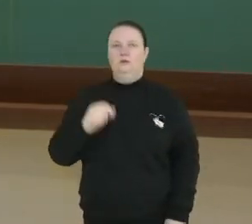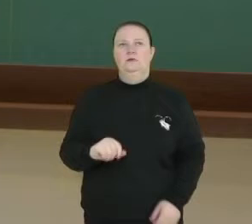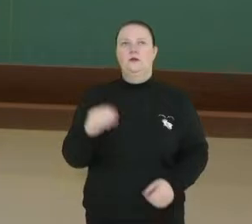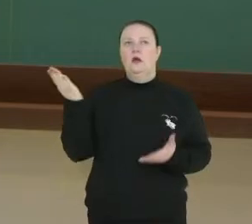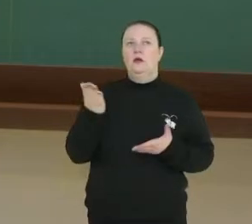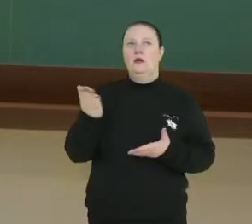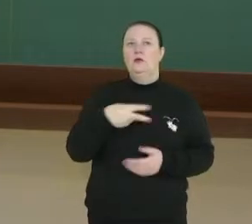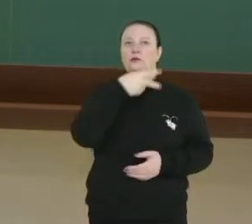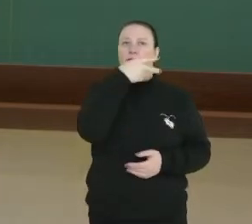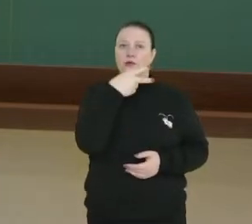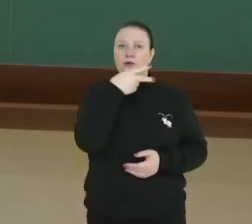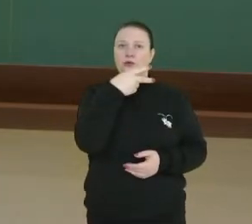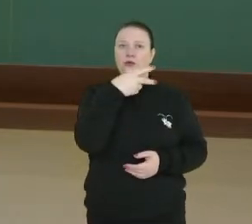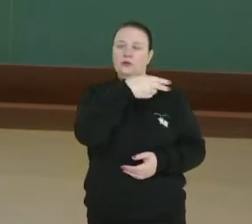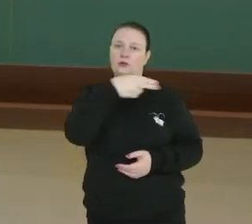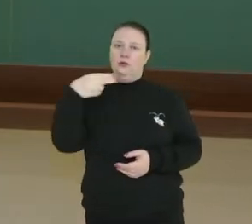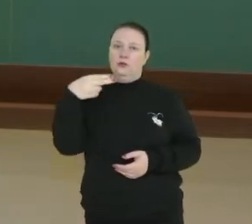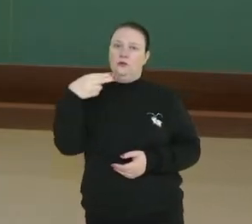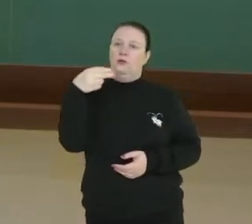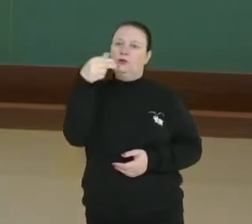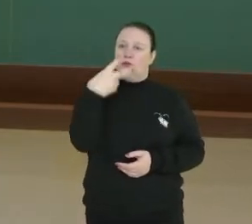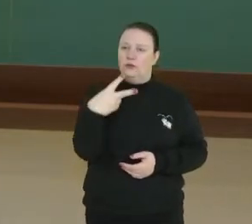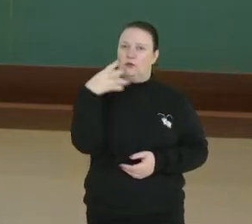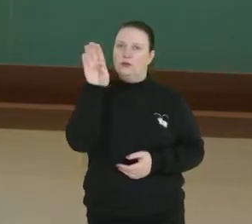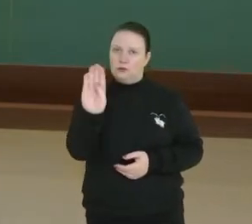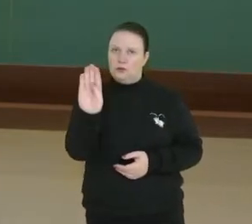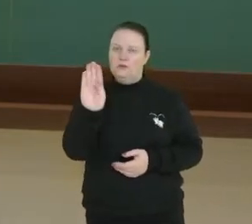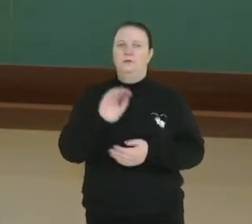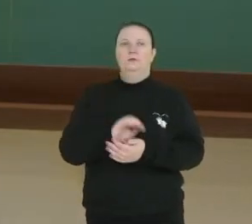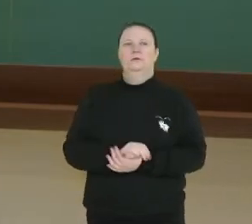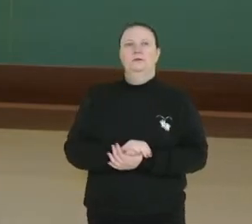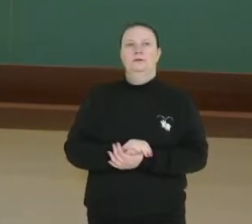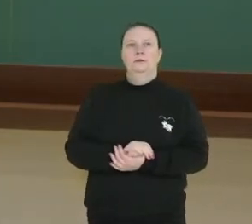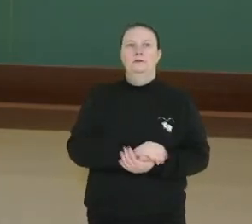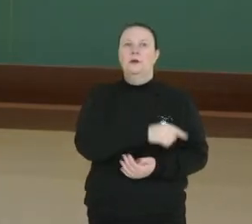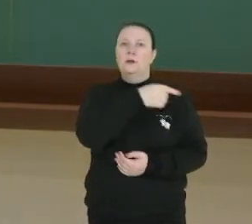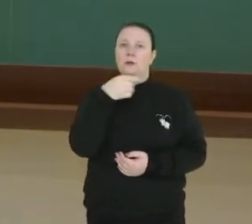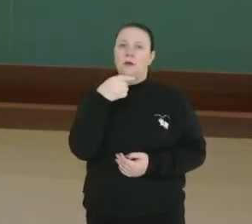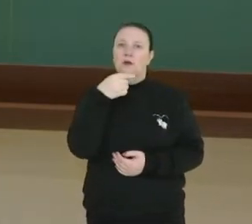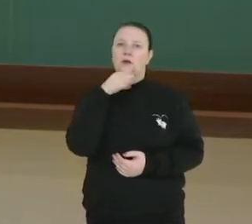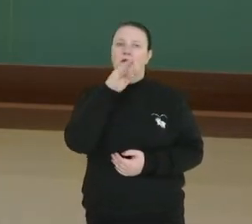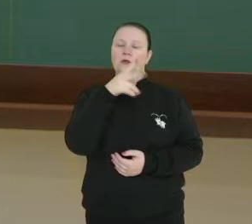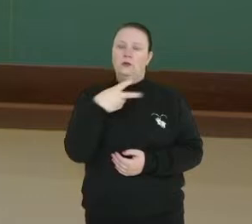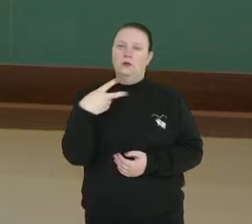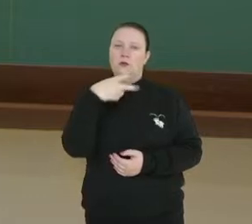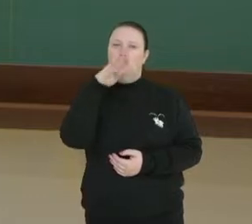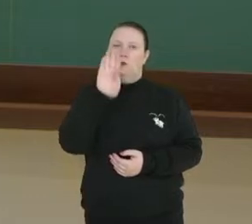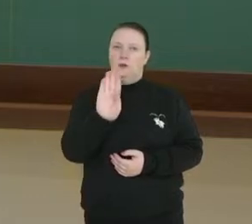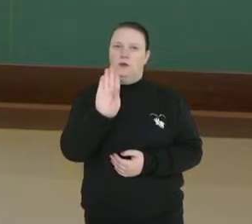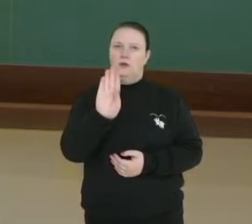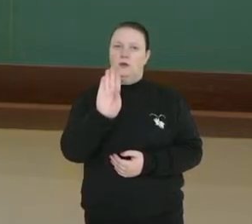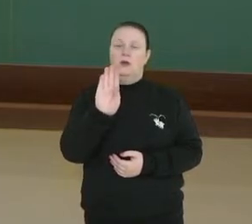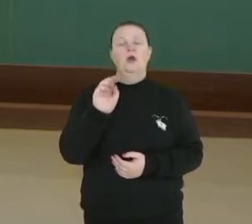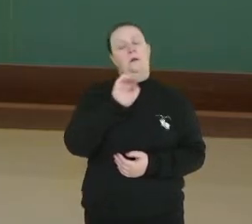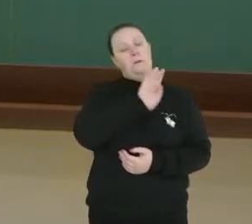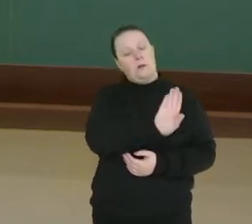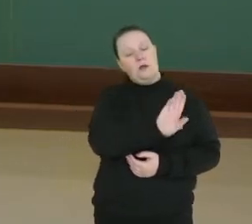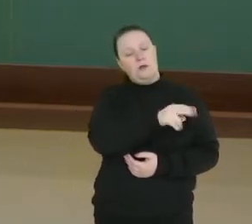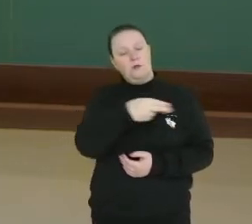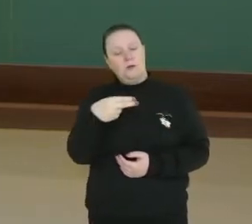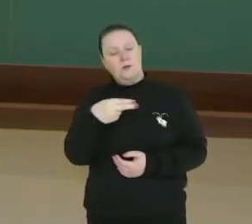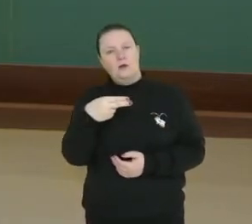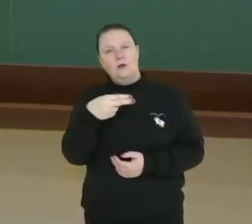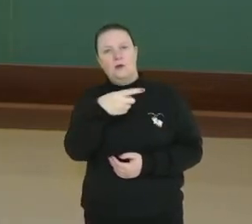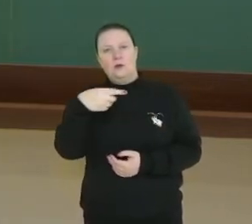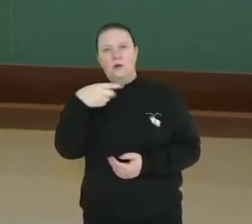é igual a menos 2b. Menos 2b é igual a 2, portanto, b vale menos 1. Já temos o